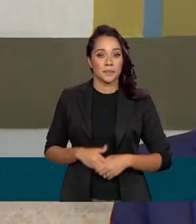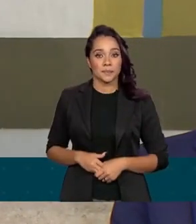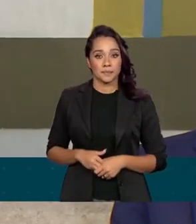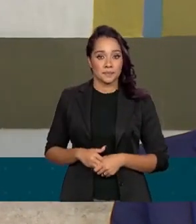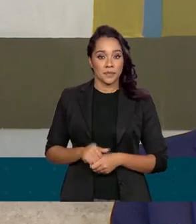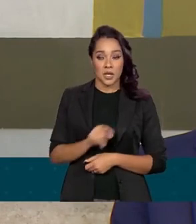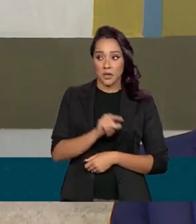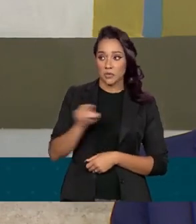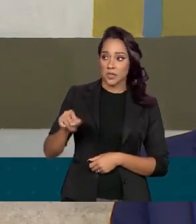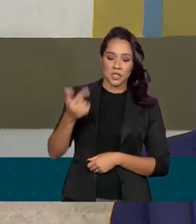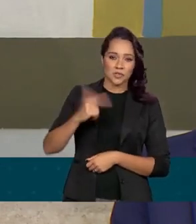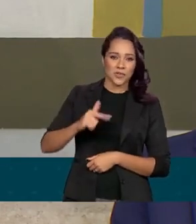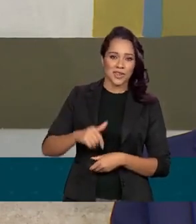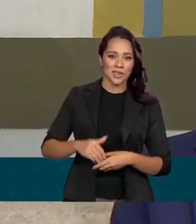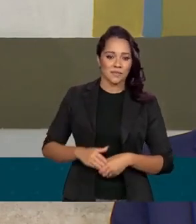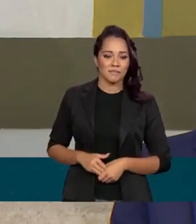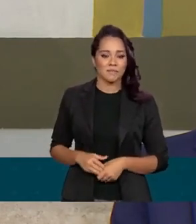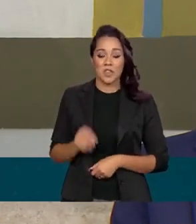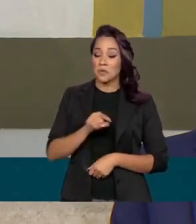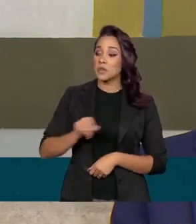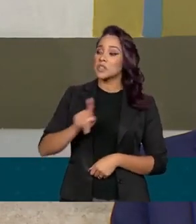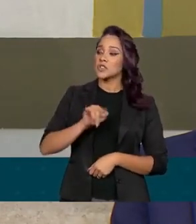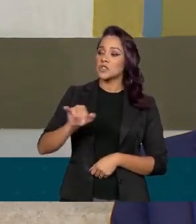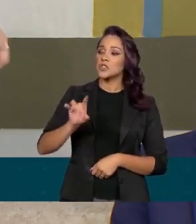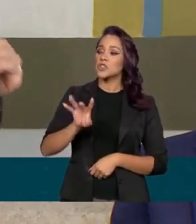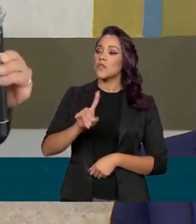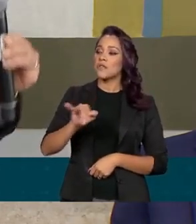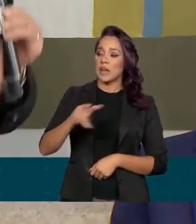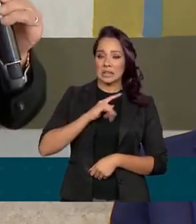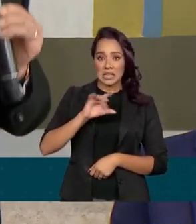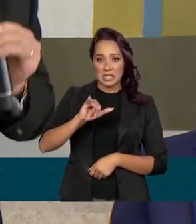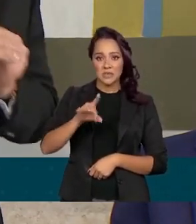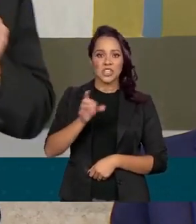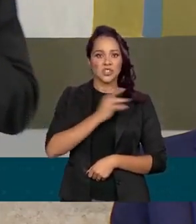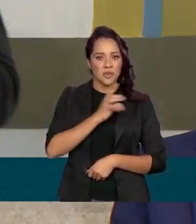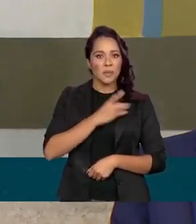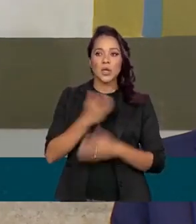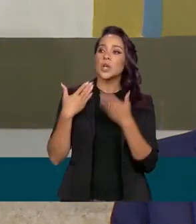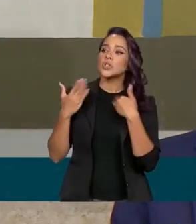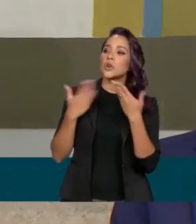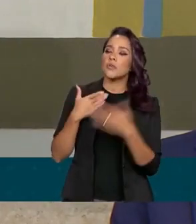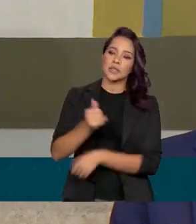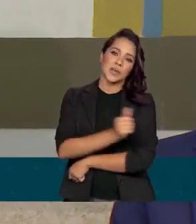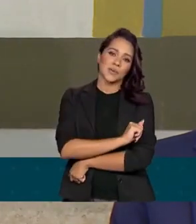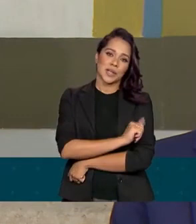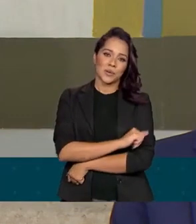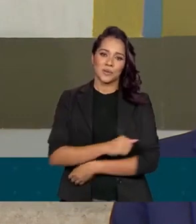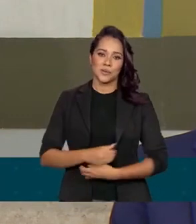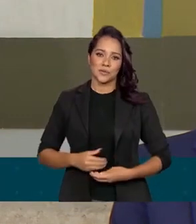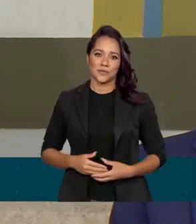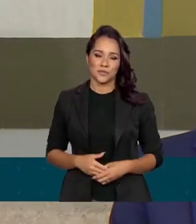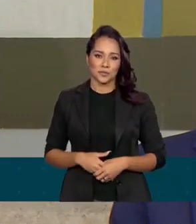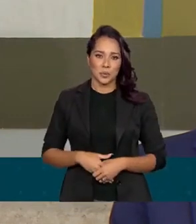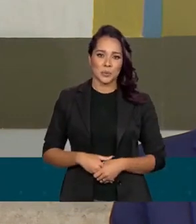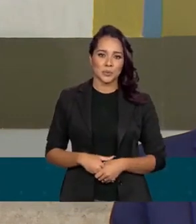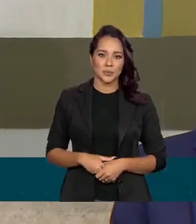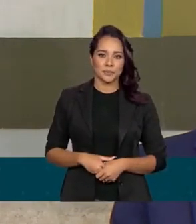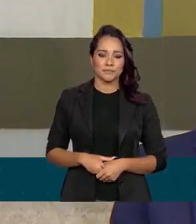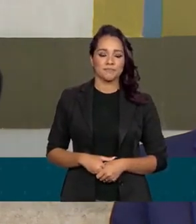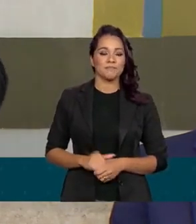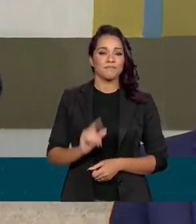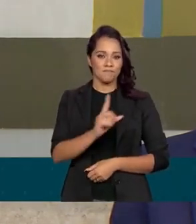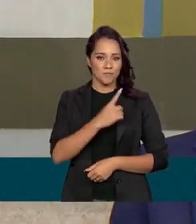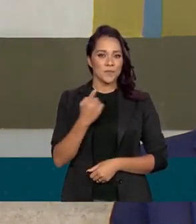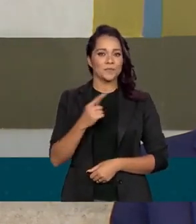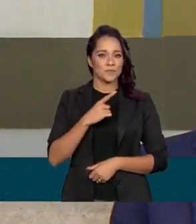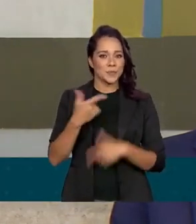E você não vai ter. Você só vai ter se você tiver medo de conversar com os estudantes. E a